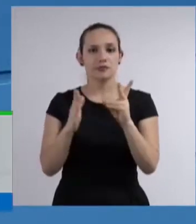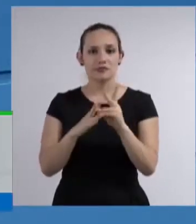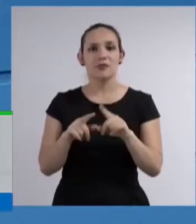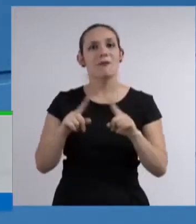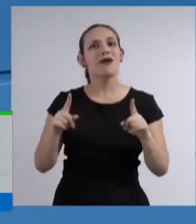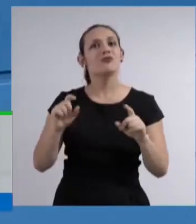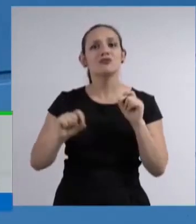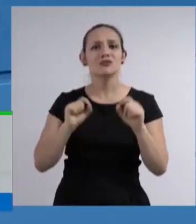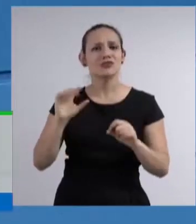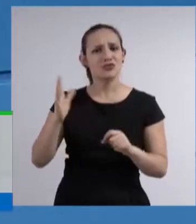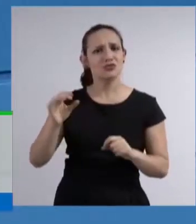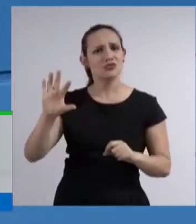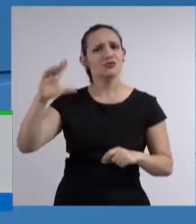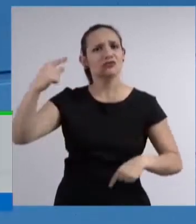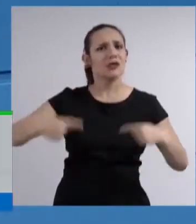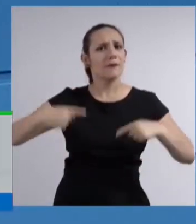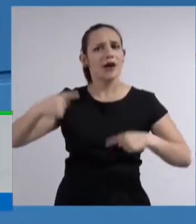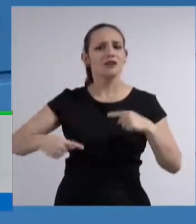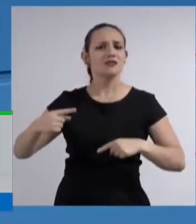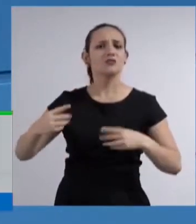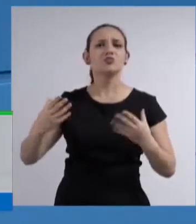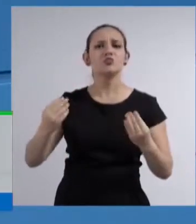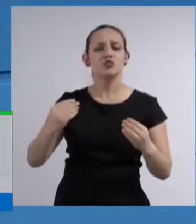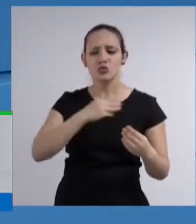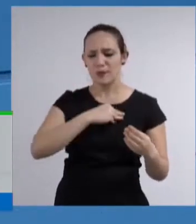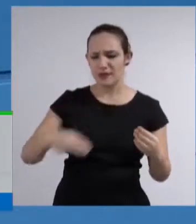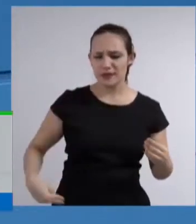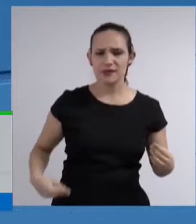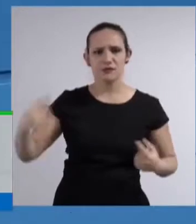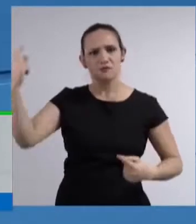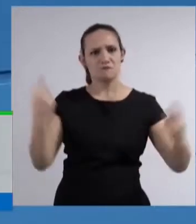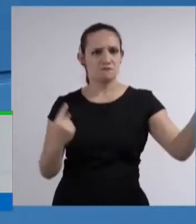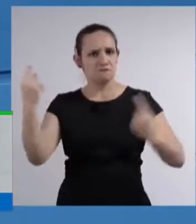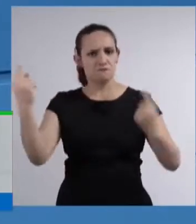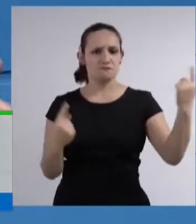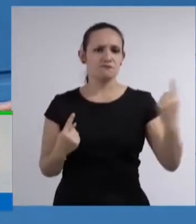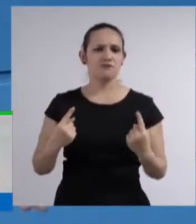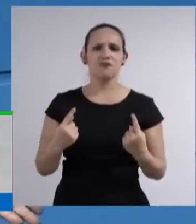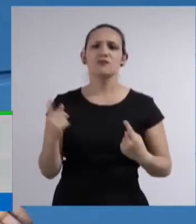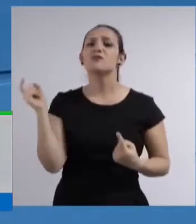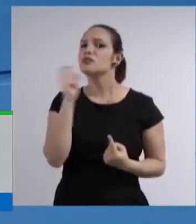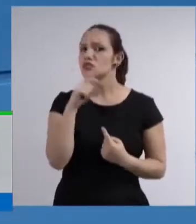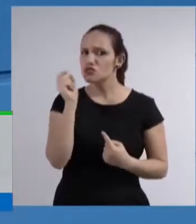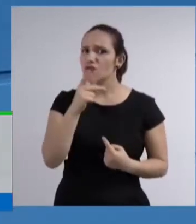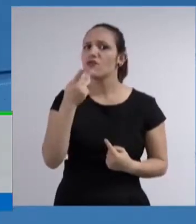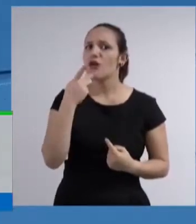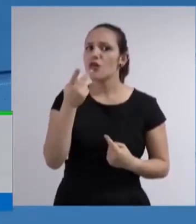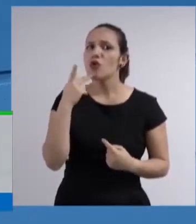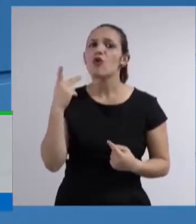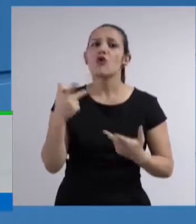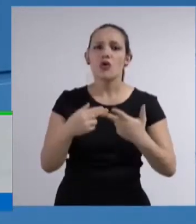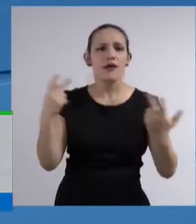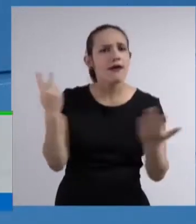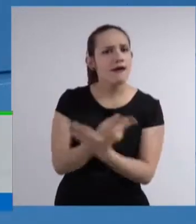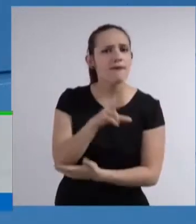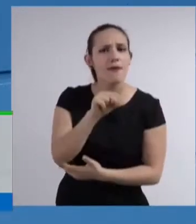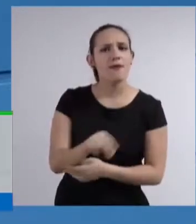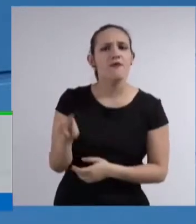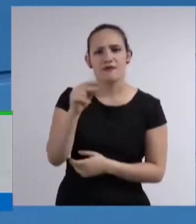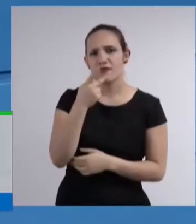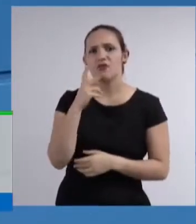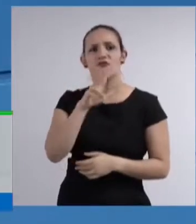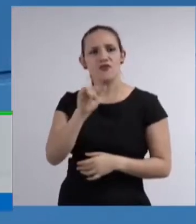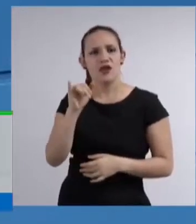vezes representantes do governo federal, ministros, vieram aqui e mentiram para o povo de Mato Grosso do Sul, dizendo que ia resolver e